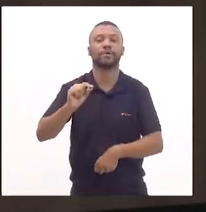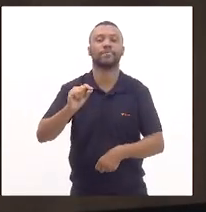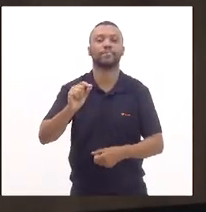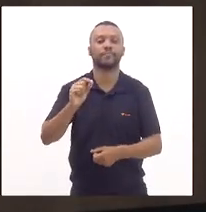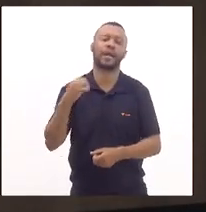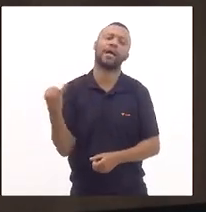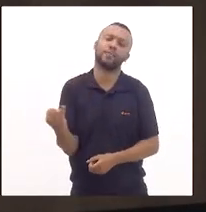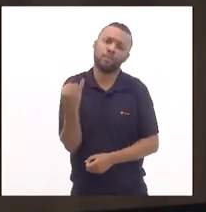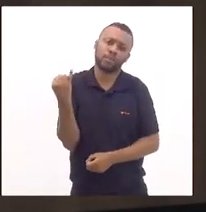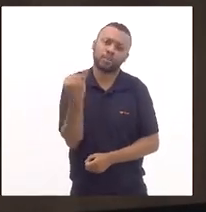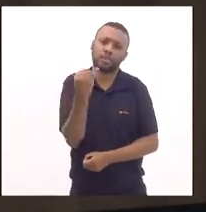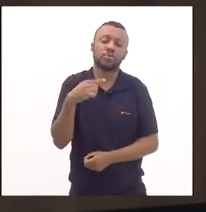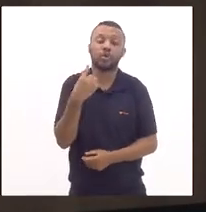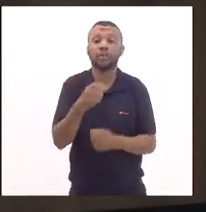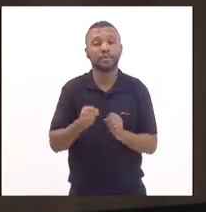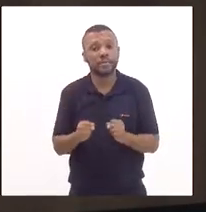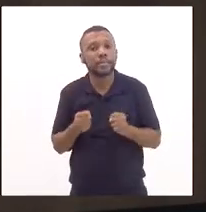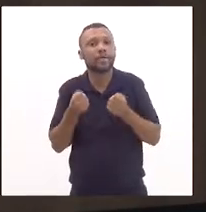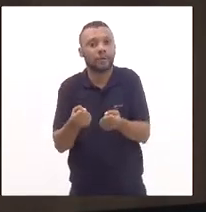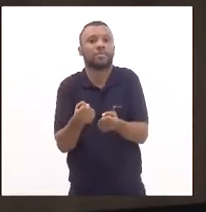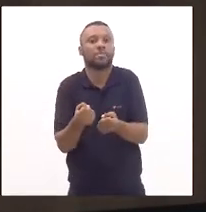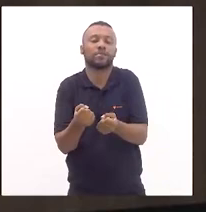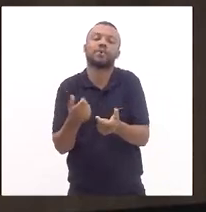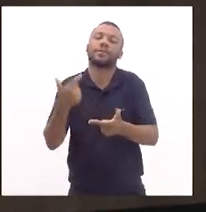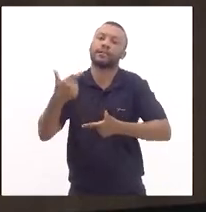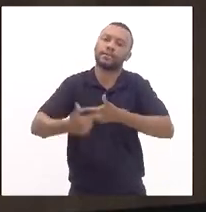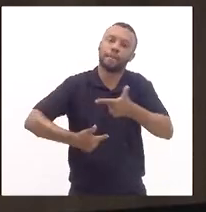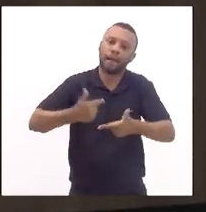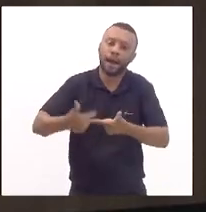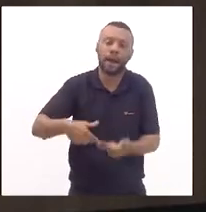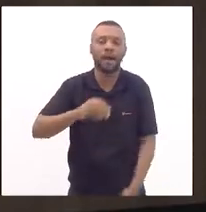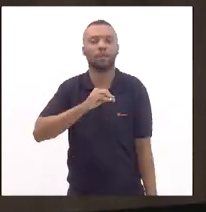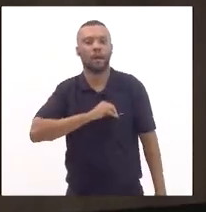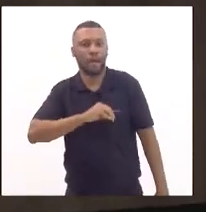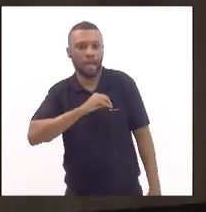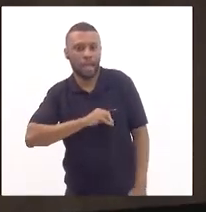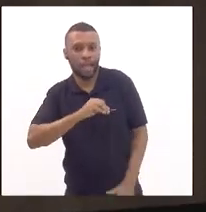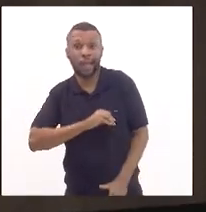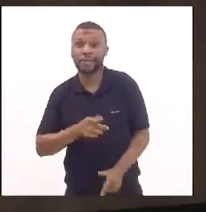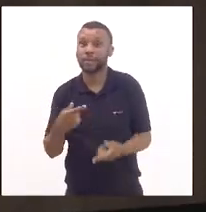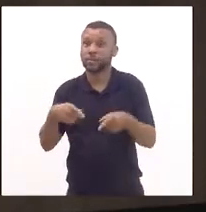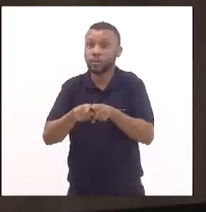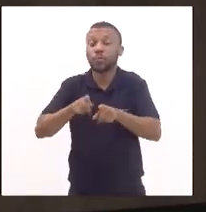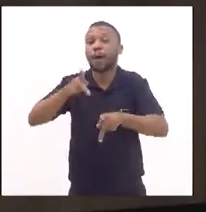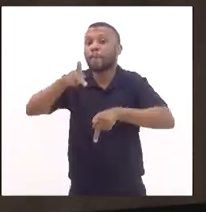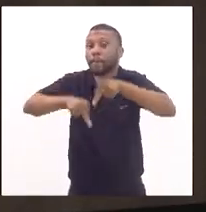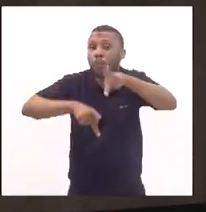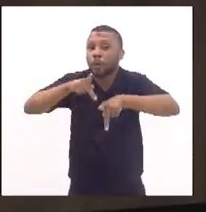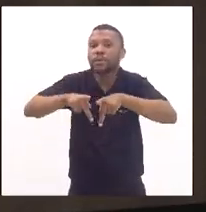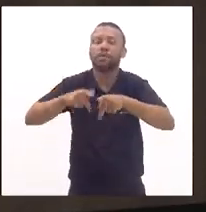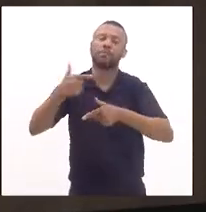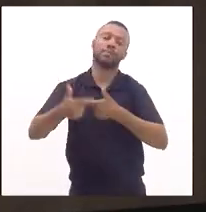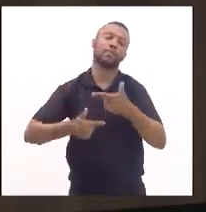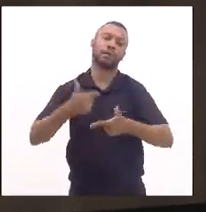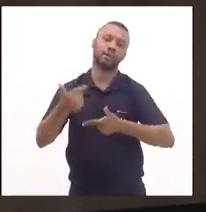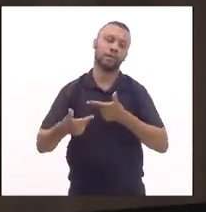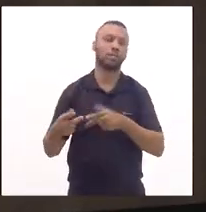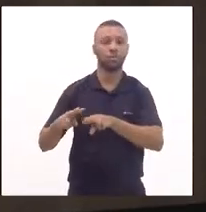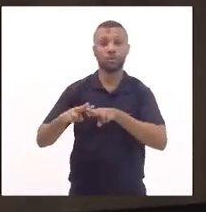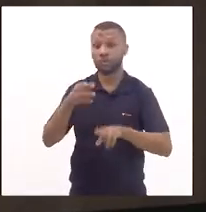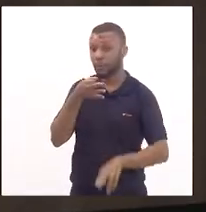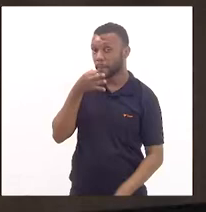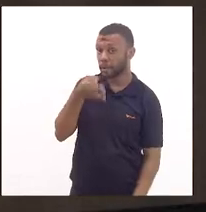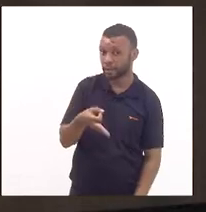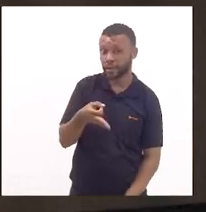no momento que é importante garantir trabalho, renda para as populações trabalhadoras. Portanto, o parecer da